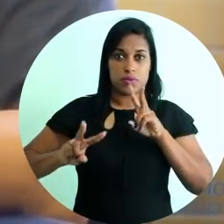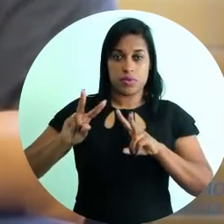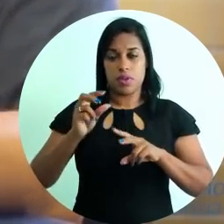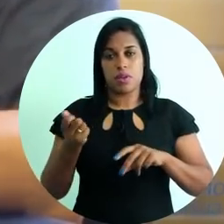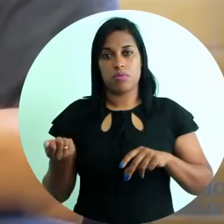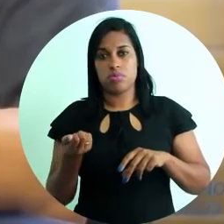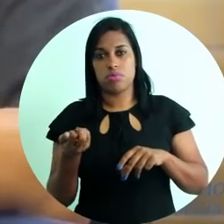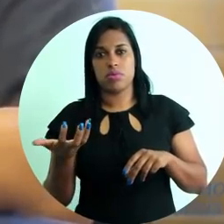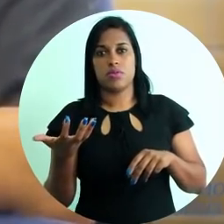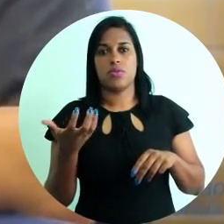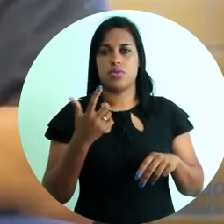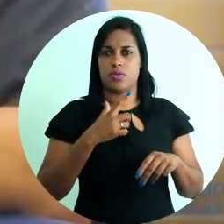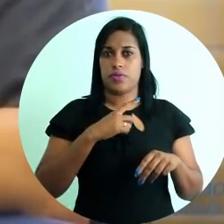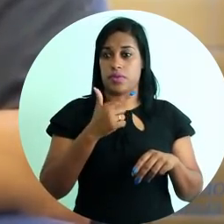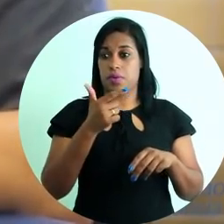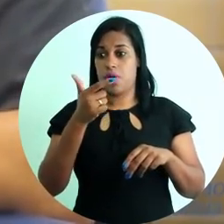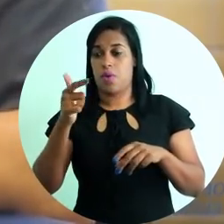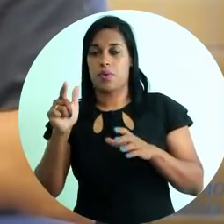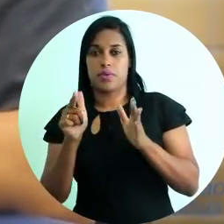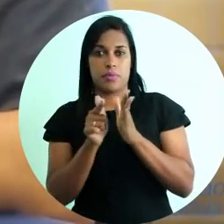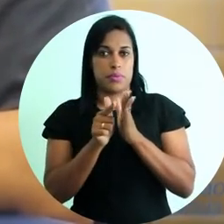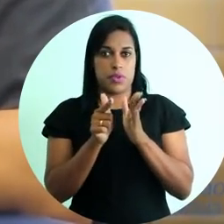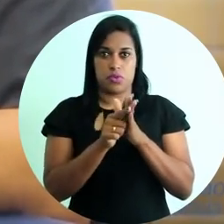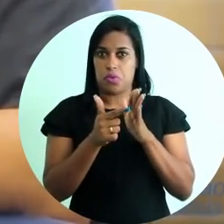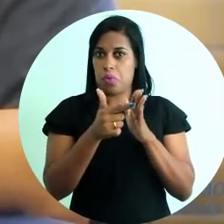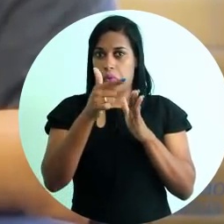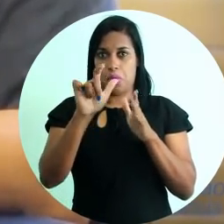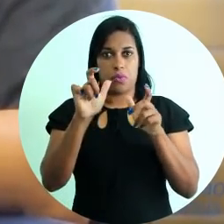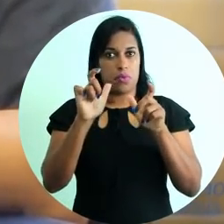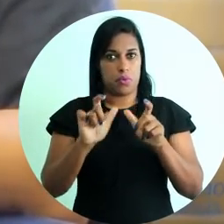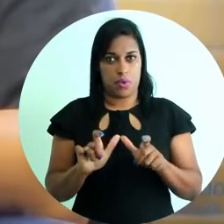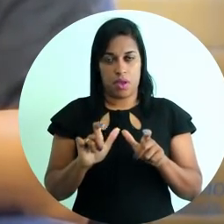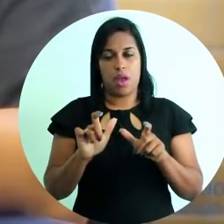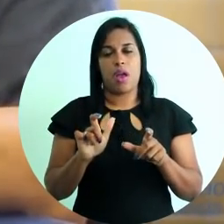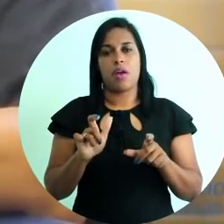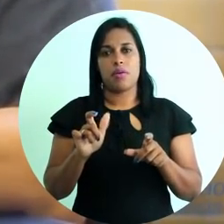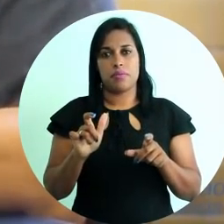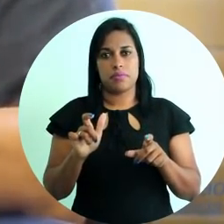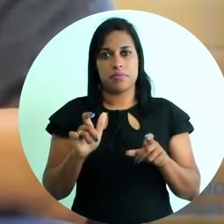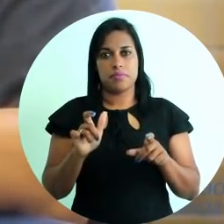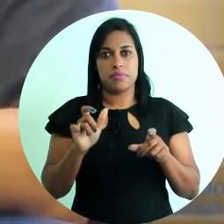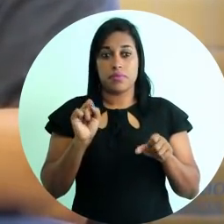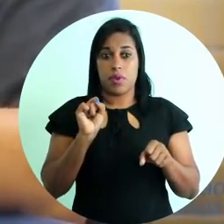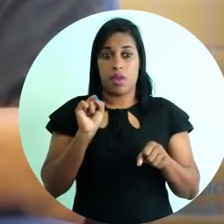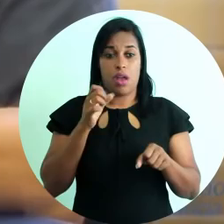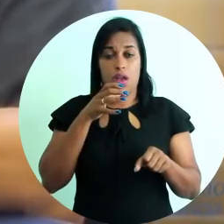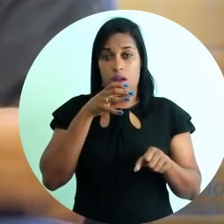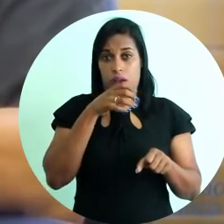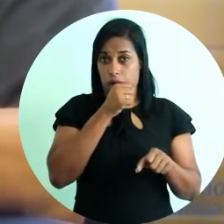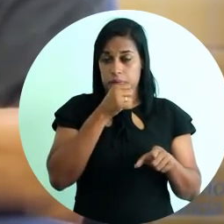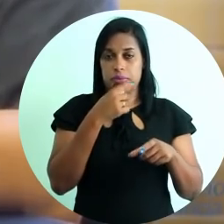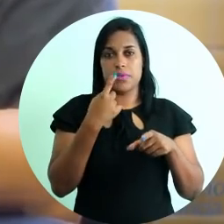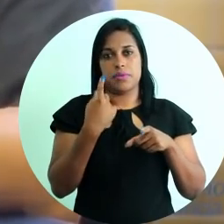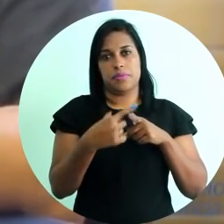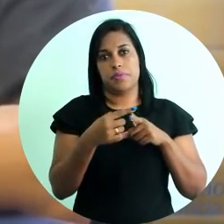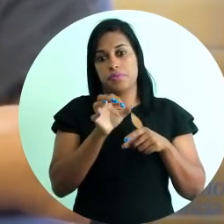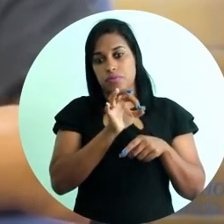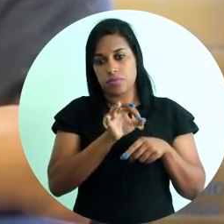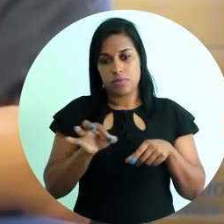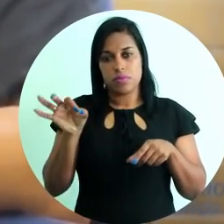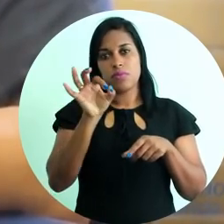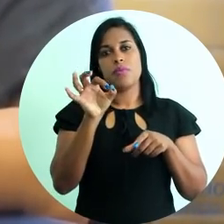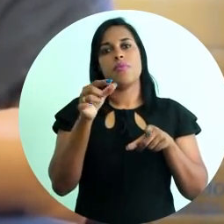produto, vai ter uma outra página em algum outro lugar que vai carregar de maneira praticamente instantânea, porque está tudo otimizado, e